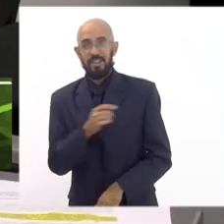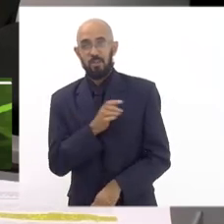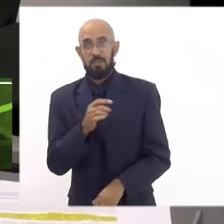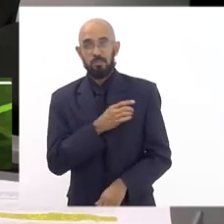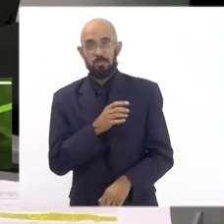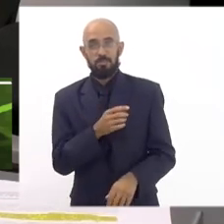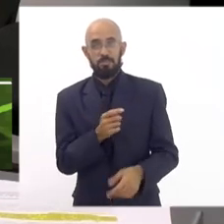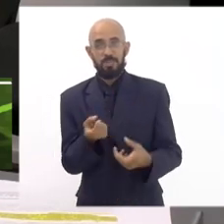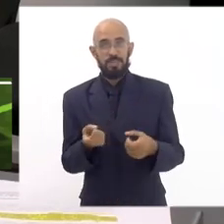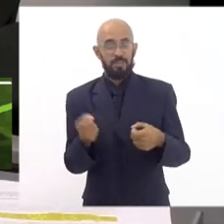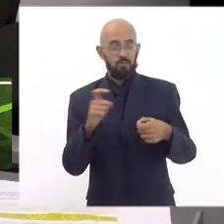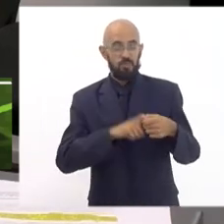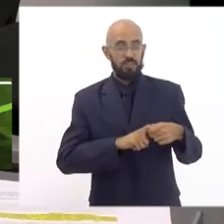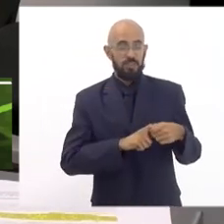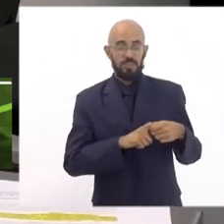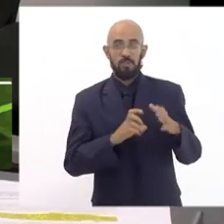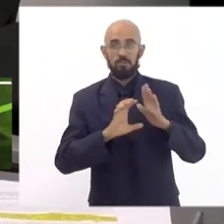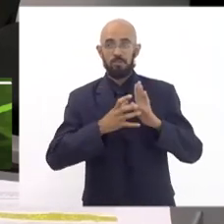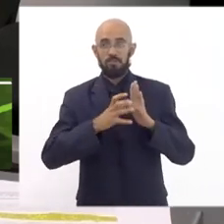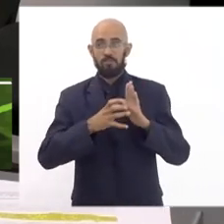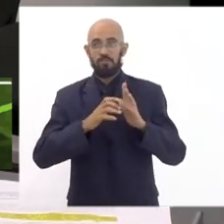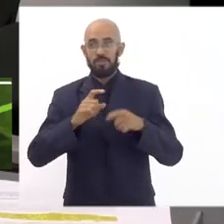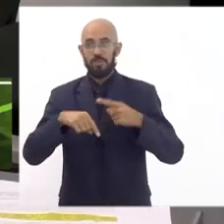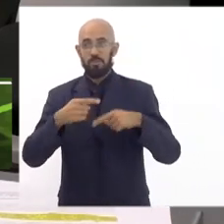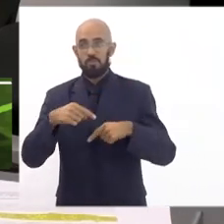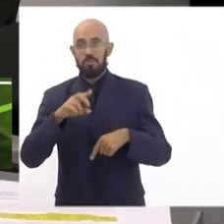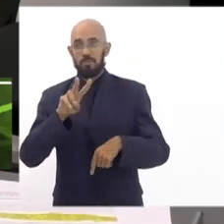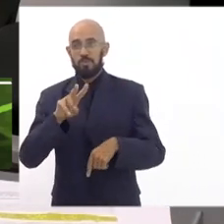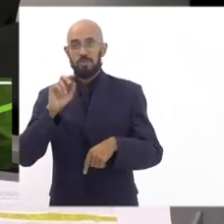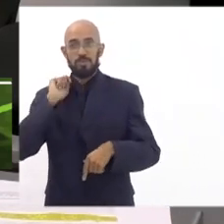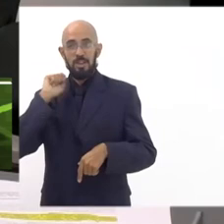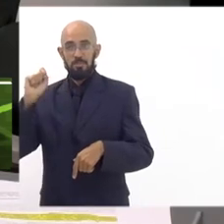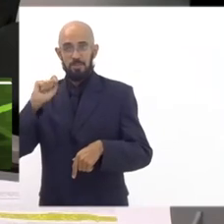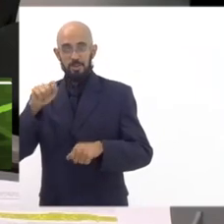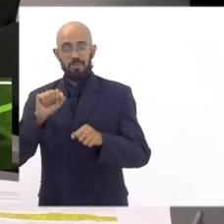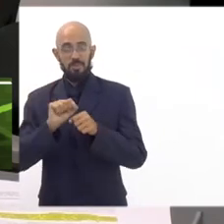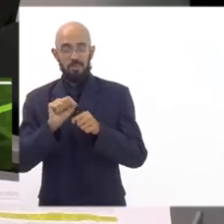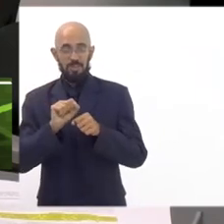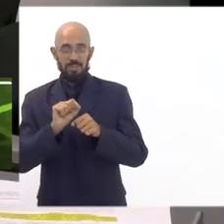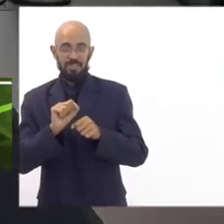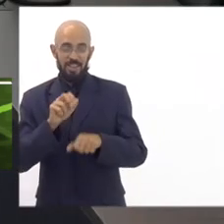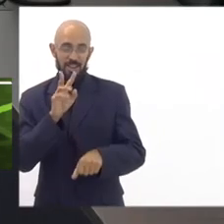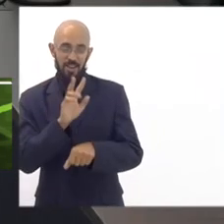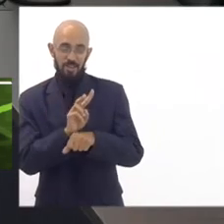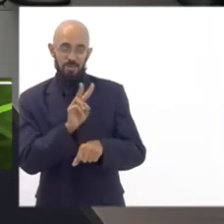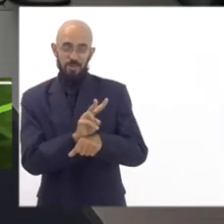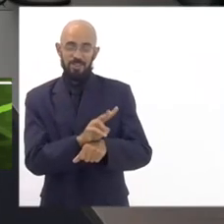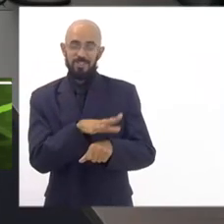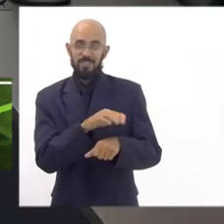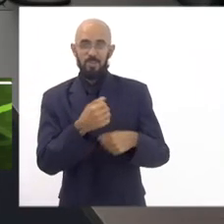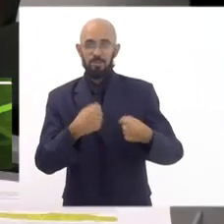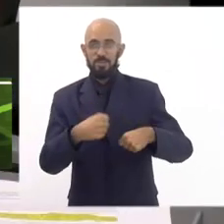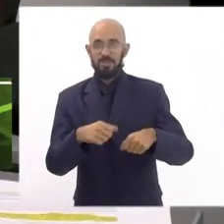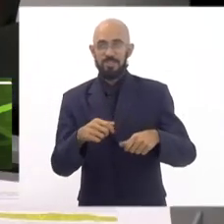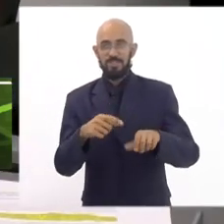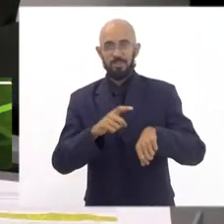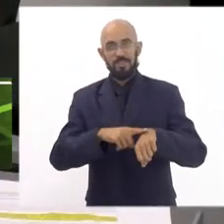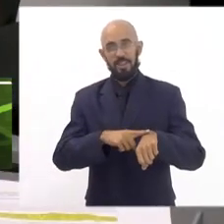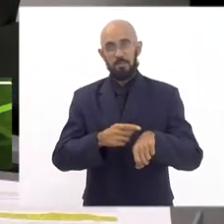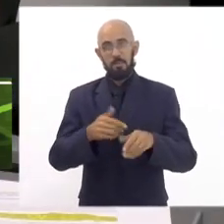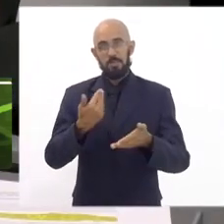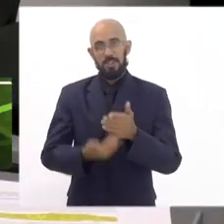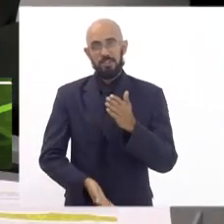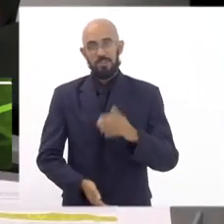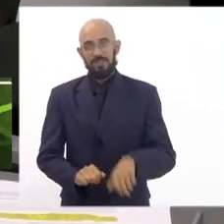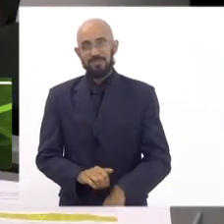partidária. Passado o dia 2 de abril, vou fazer a cobertura necessária. Não, mas ele já inclusive... do tempo perdido. Ele já